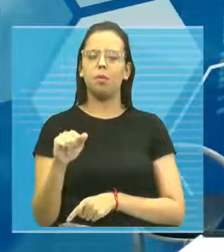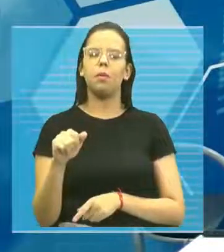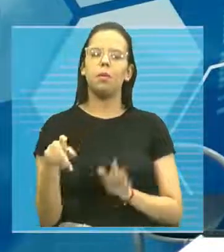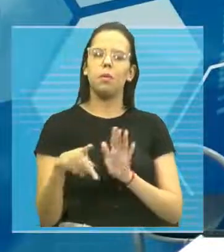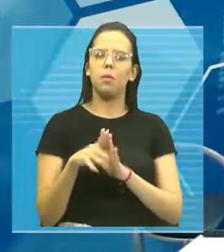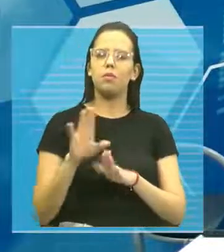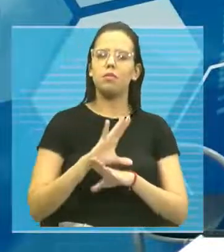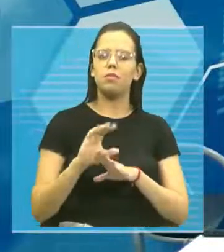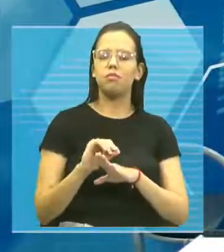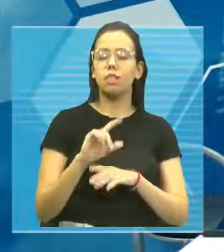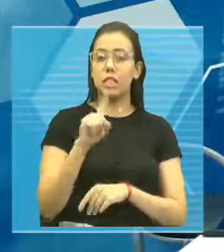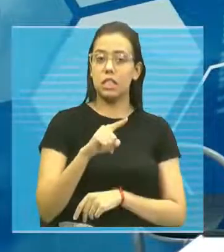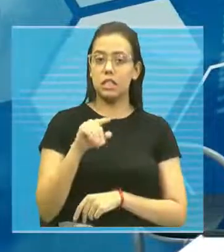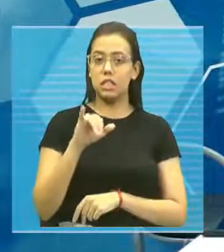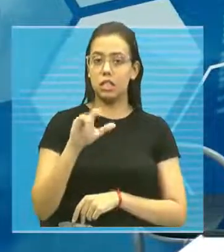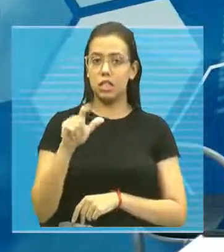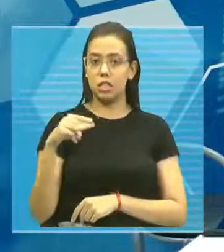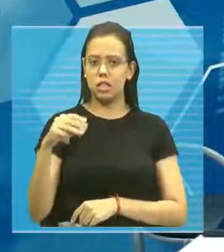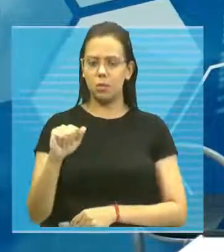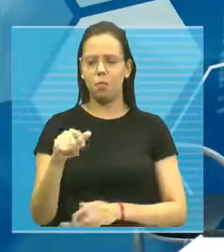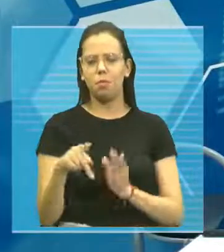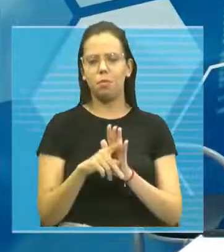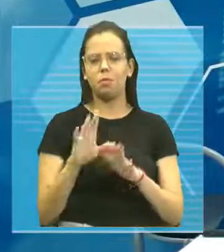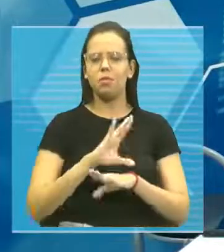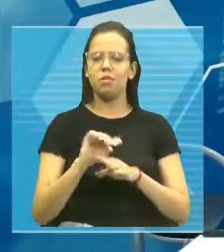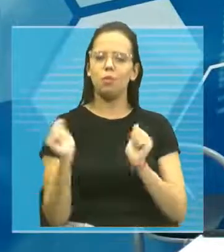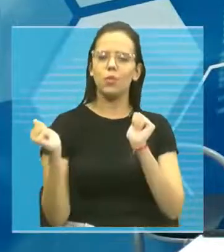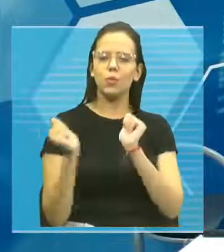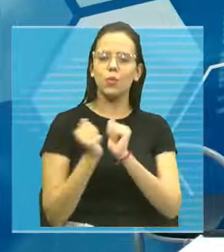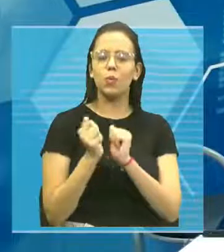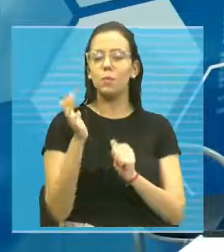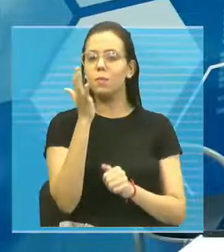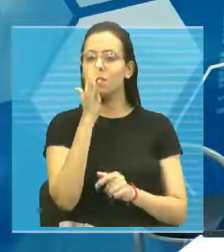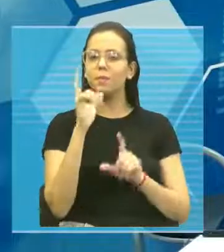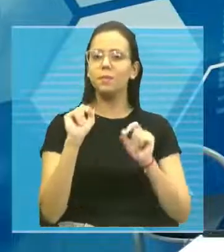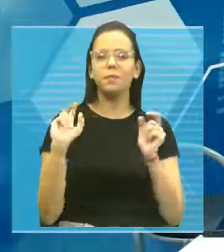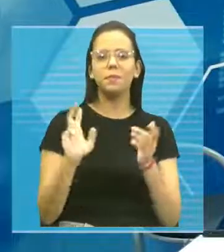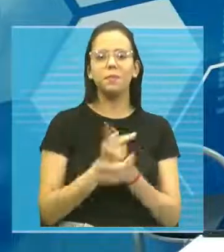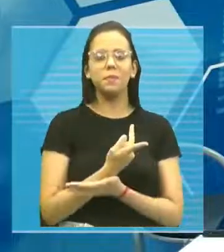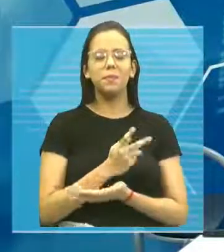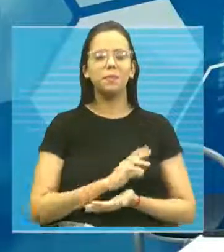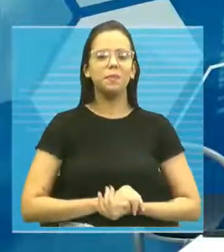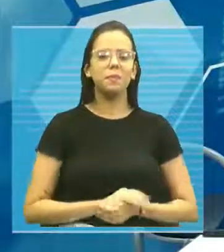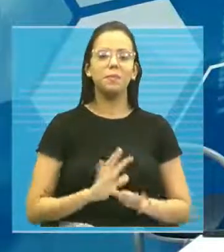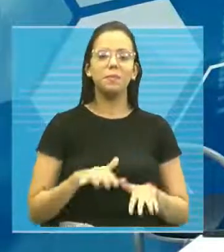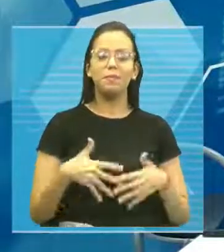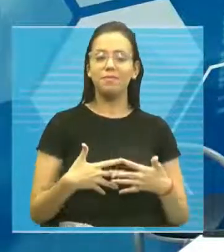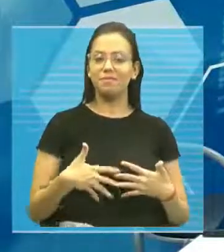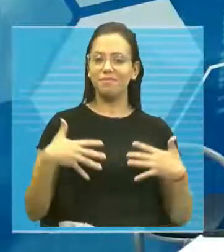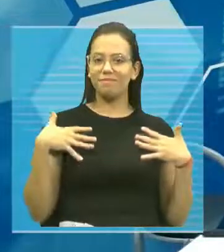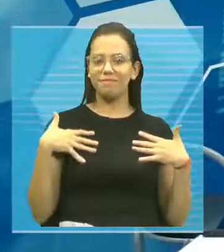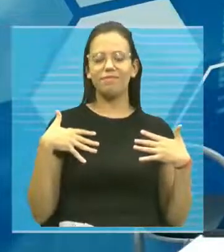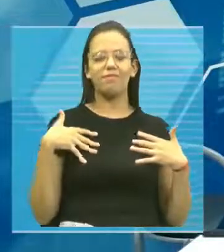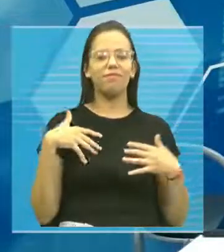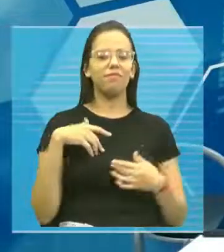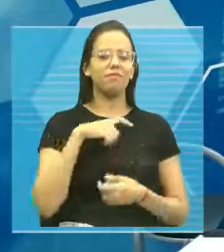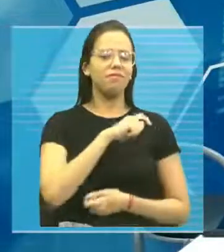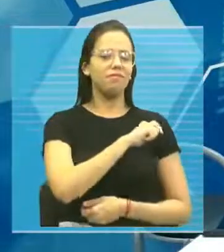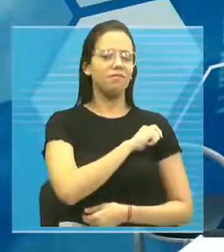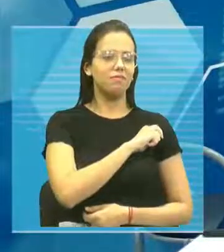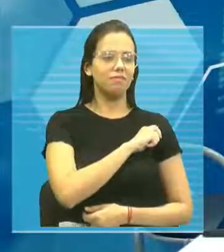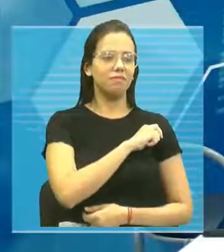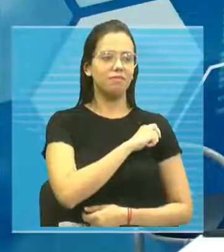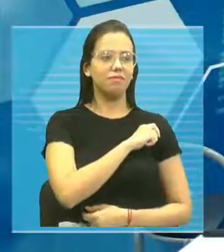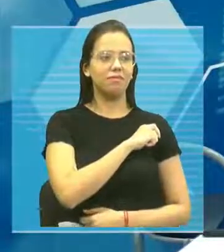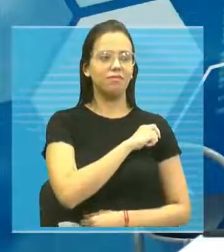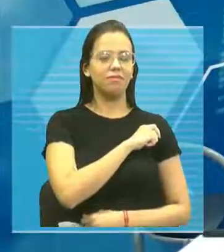vendo o que é que está a acontecer e rapaz é satisfação inenarrável